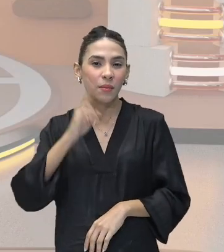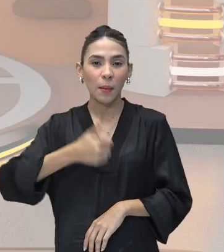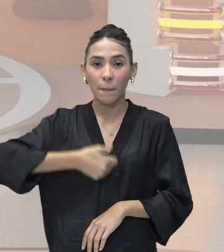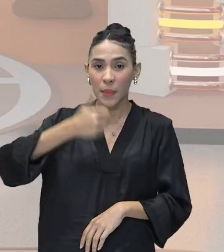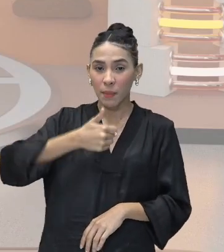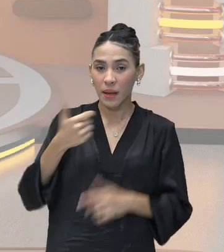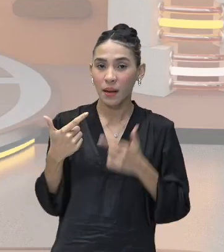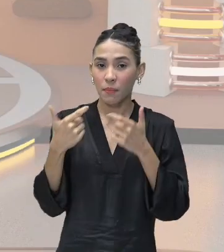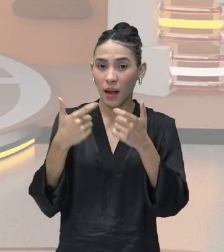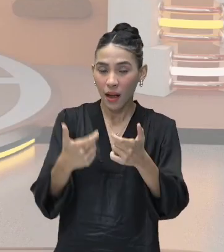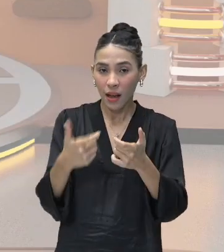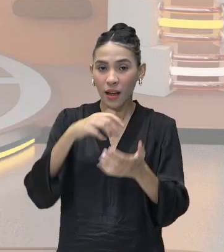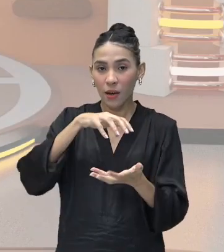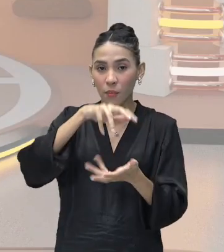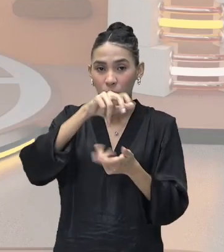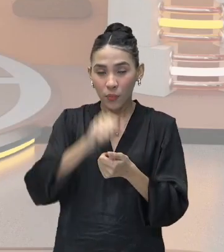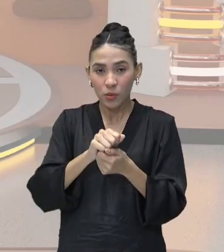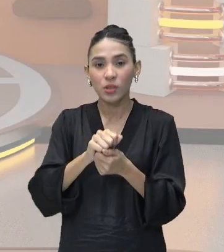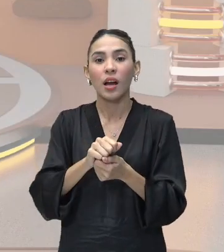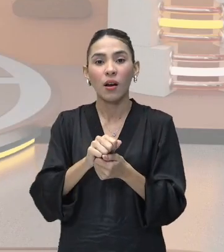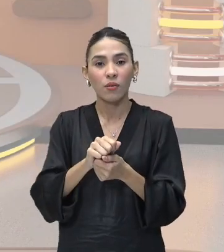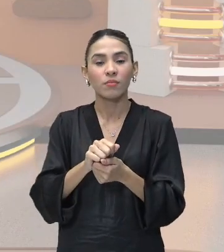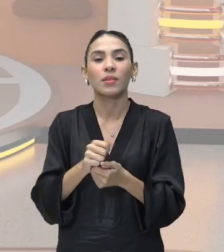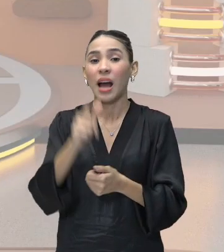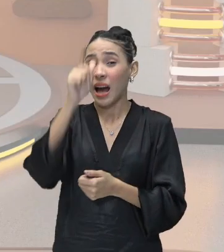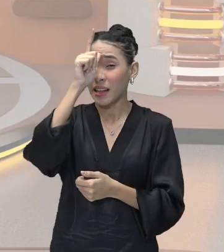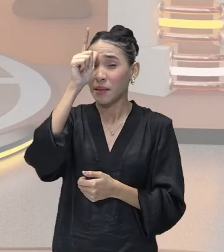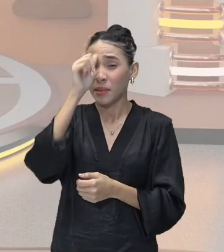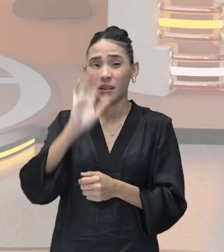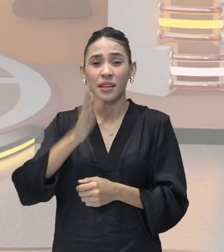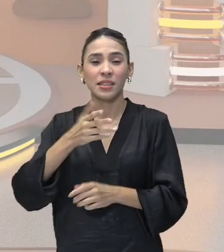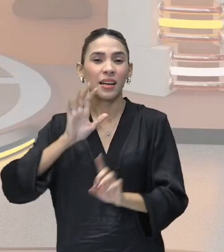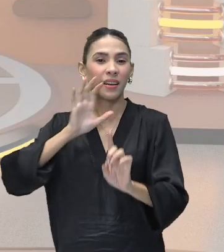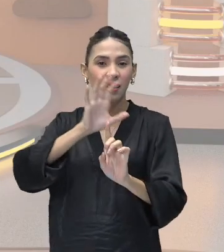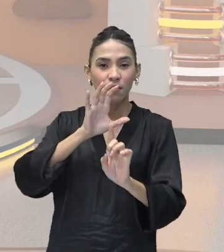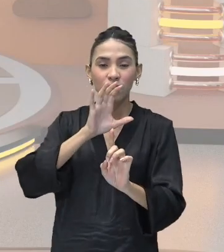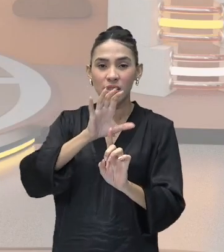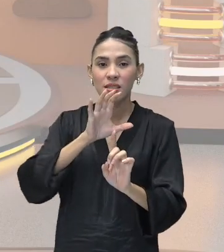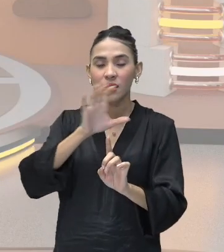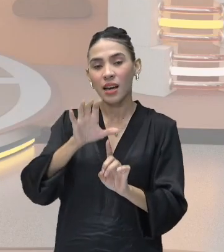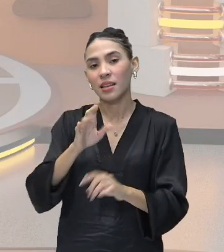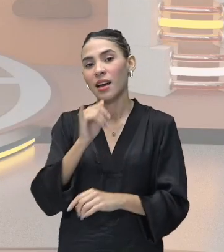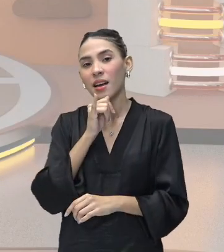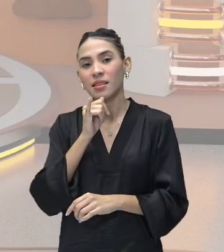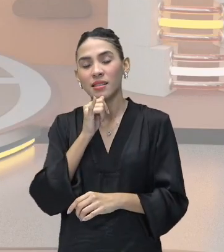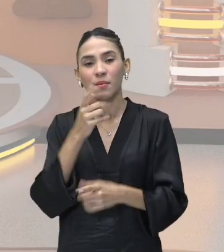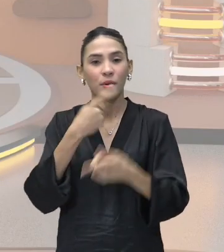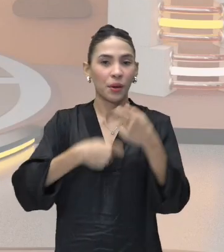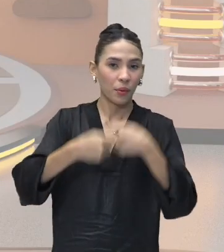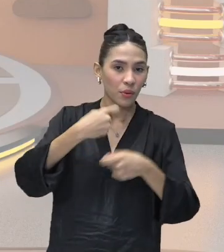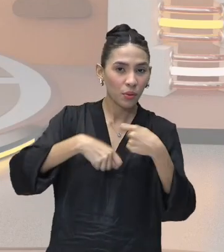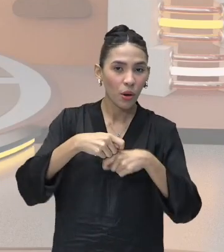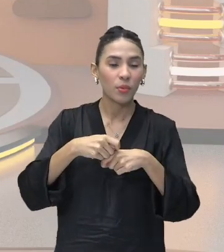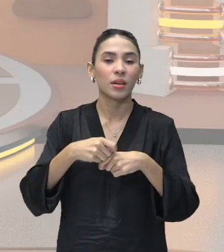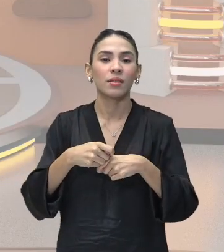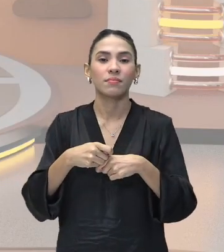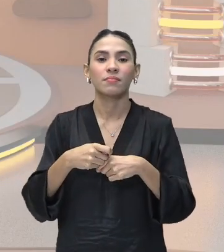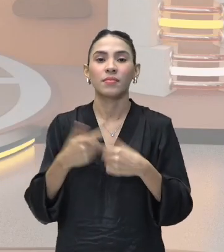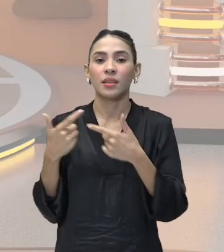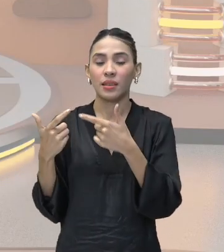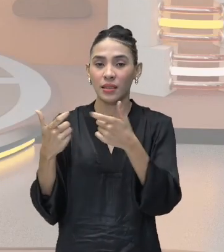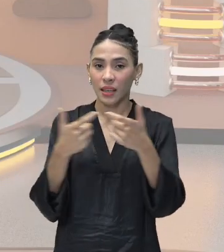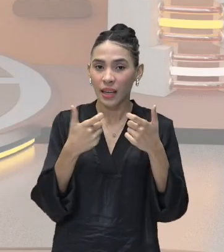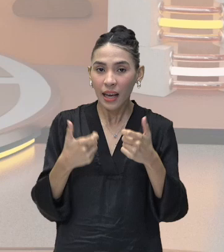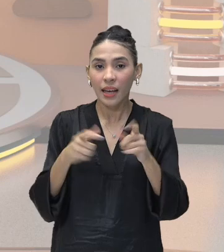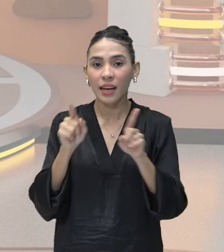Guerra Mundial a Alemanha já foi bastante afetada pelas questões econômicas da guerra também, e no final,